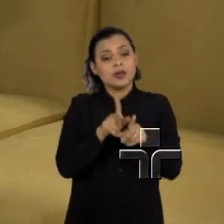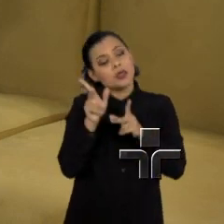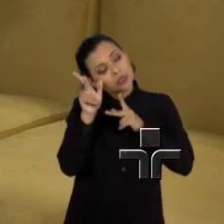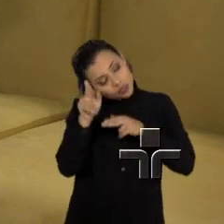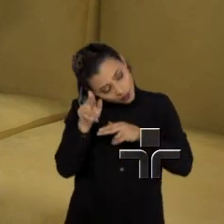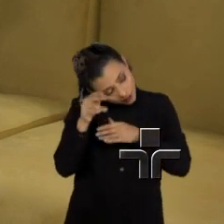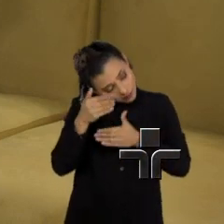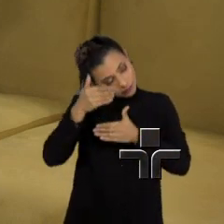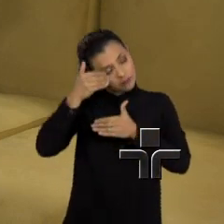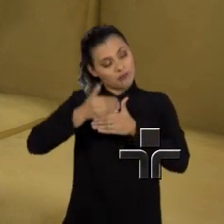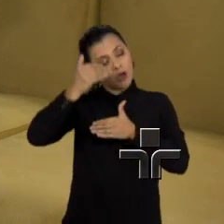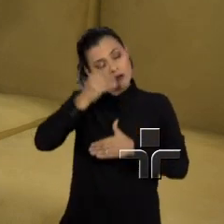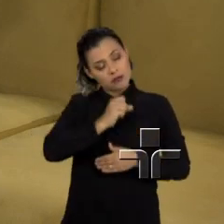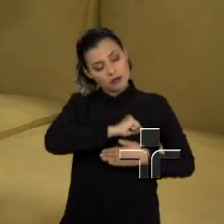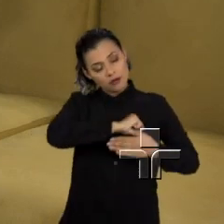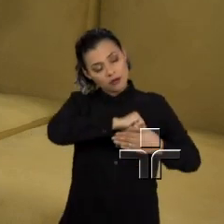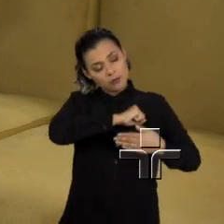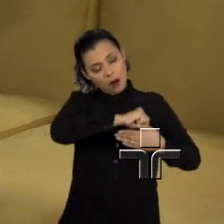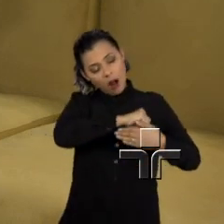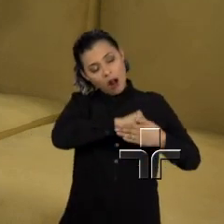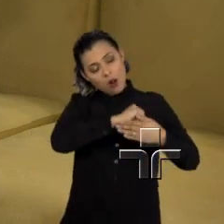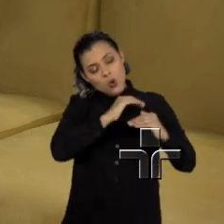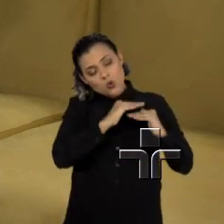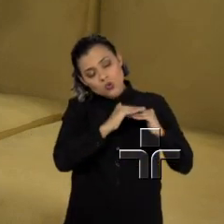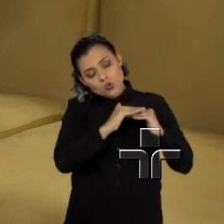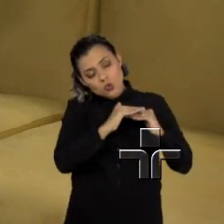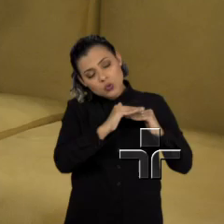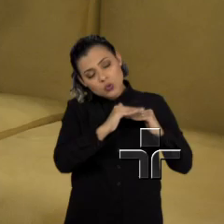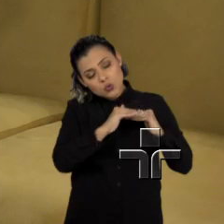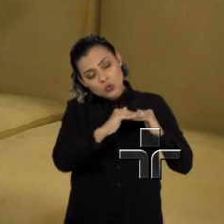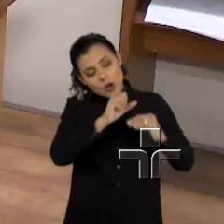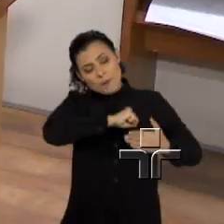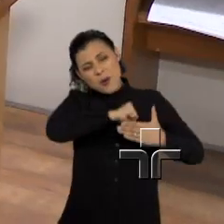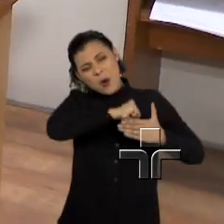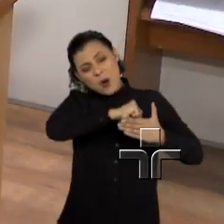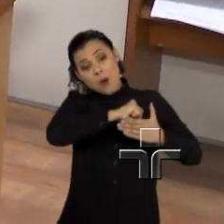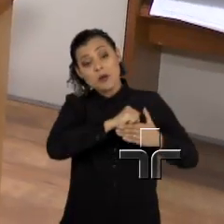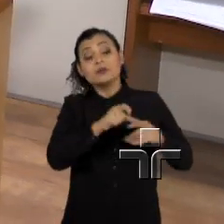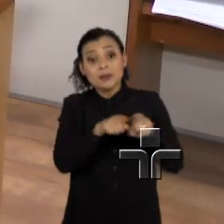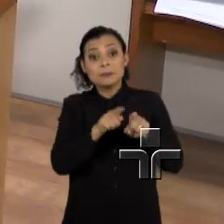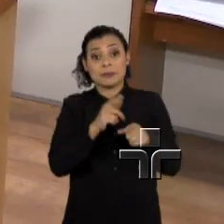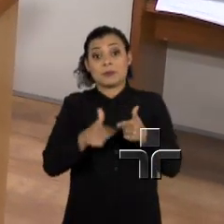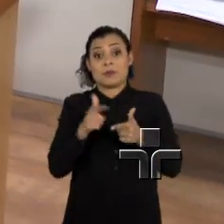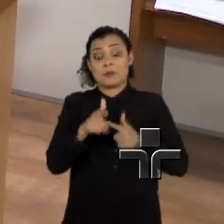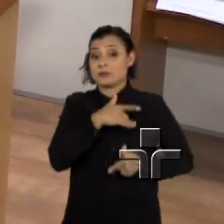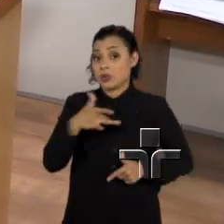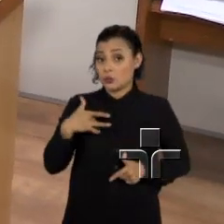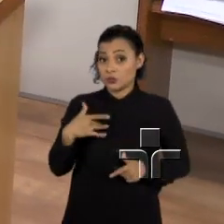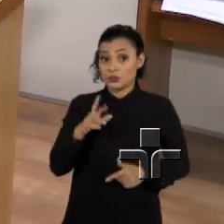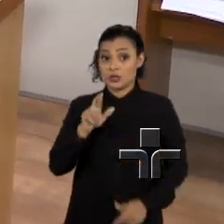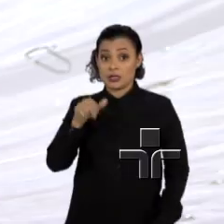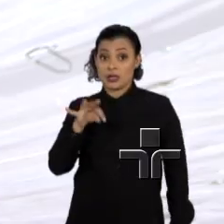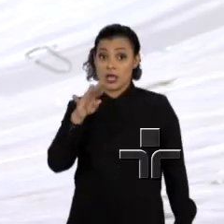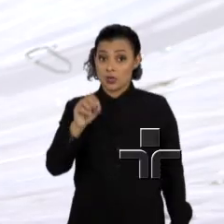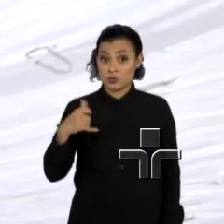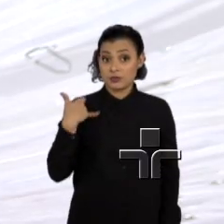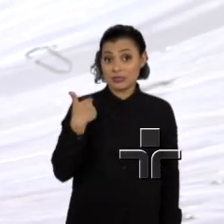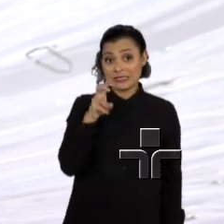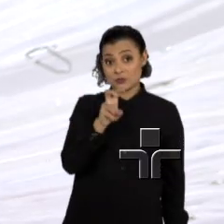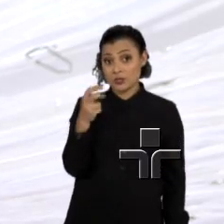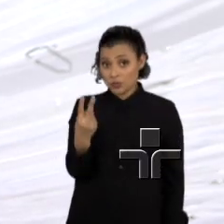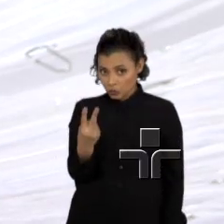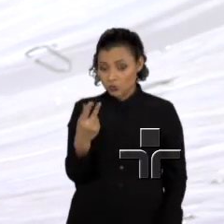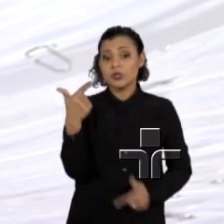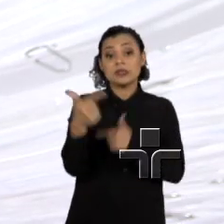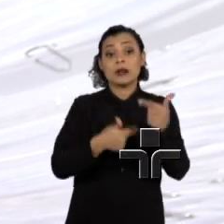pode desencadear hipertensão e também arritmia cardíaca. Renato tem 52 anos e trabalha no